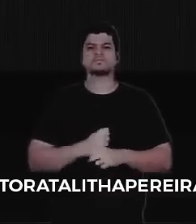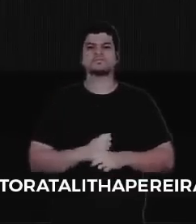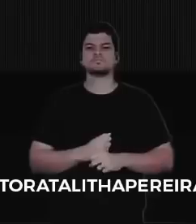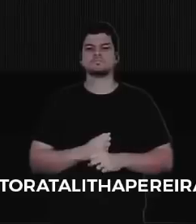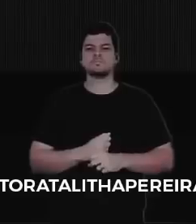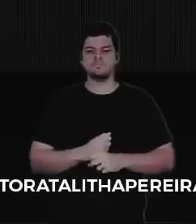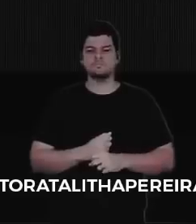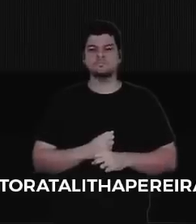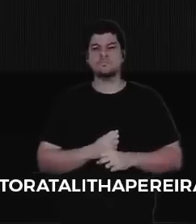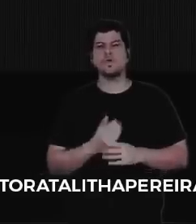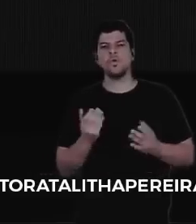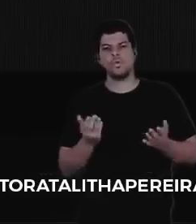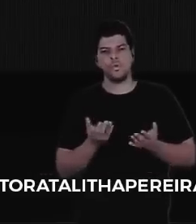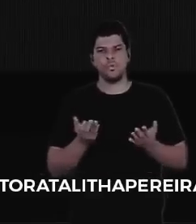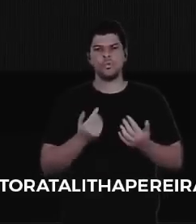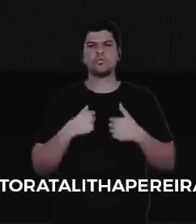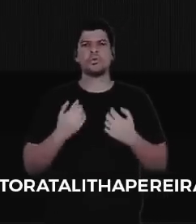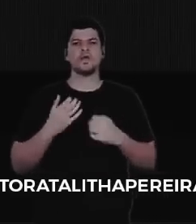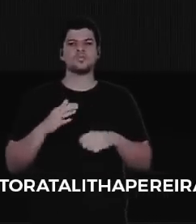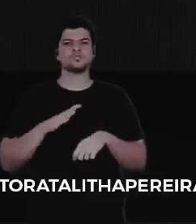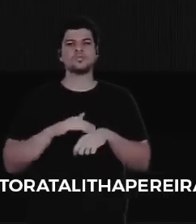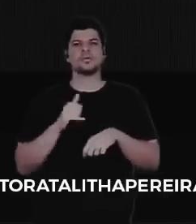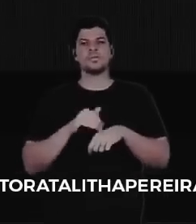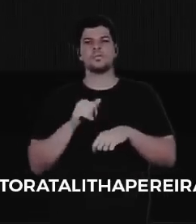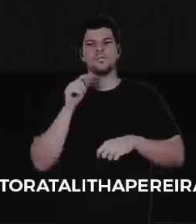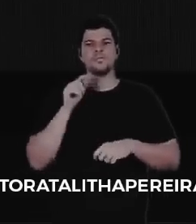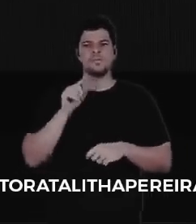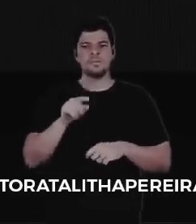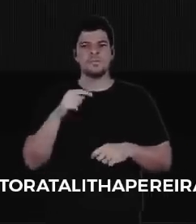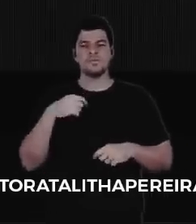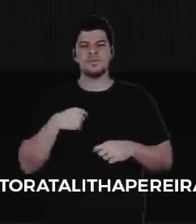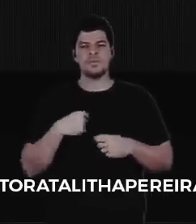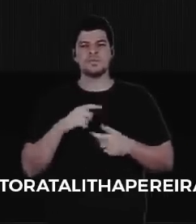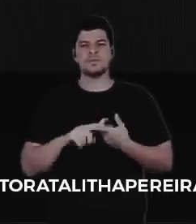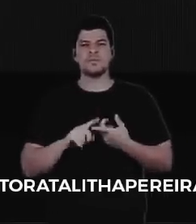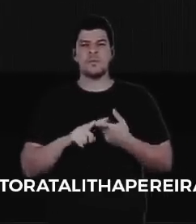Hoje eu quero convidar a mim e a você a mudarmos de hábitos.